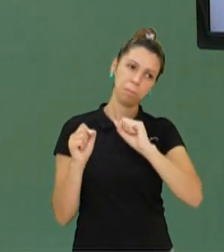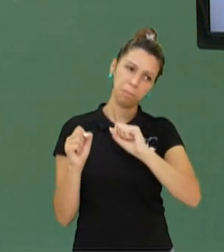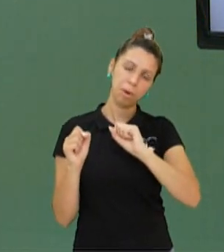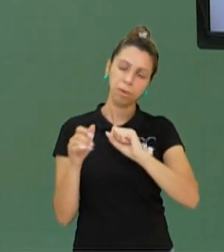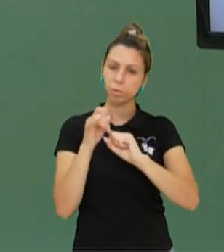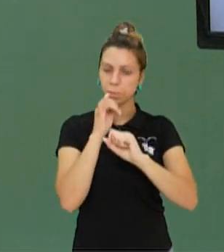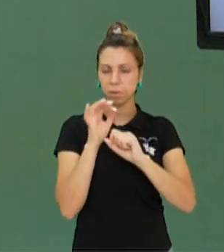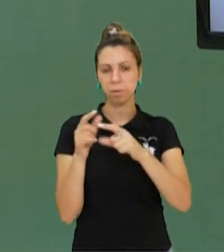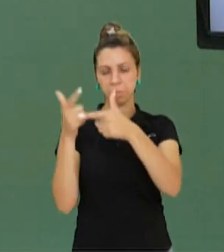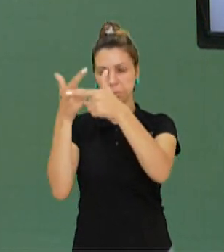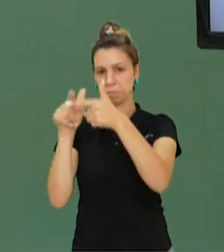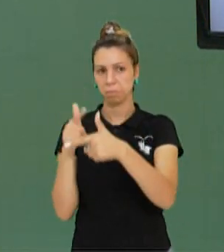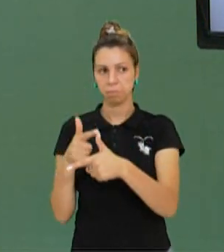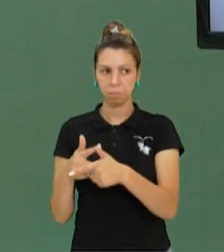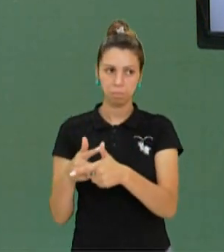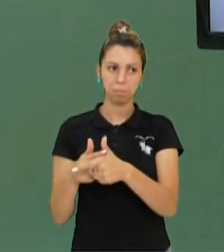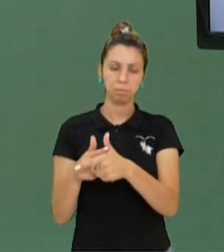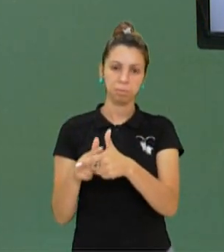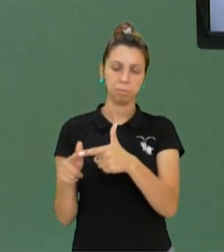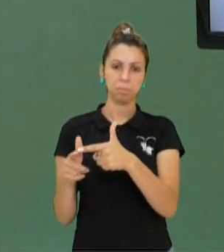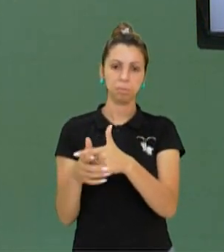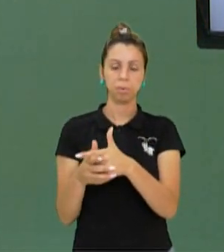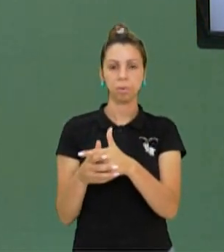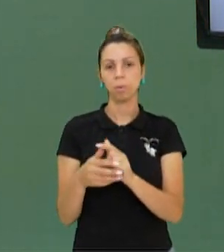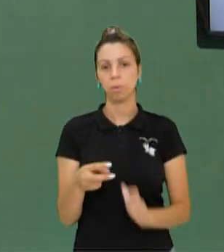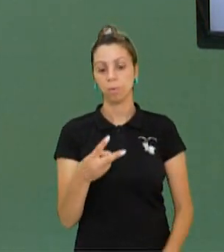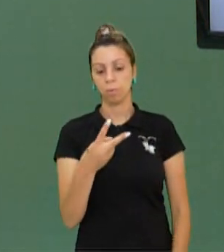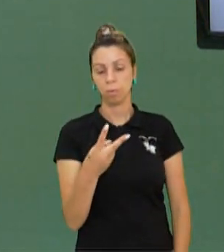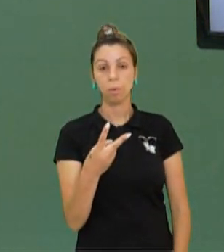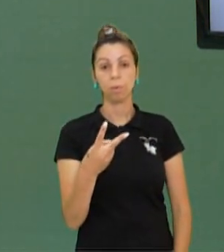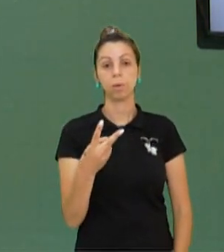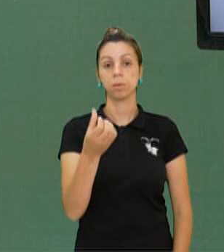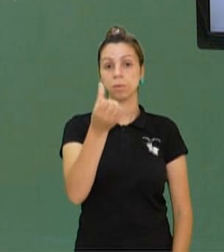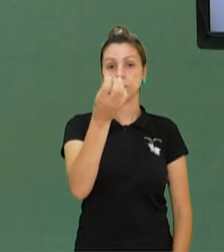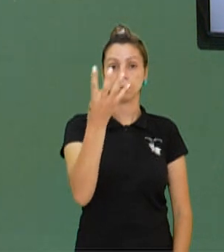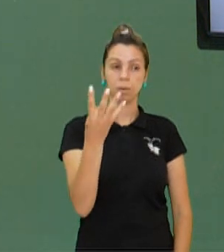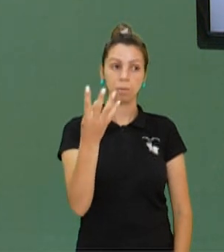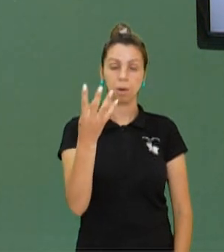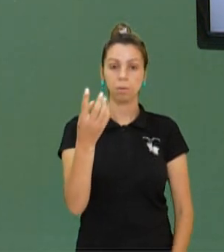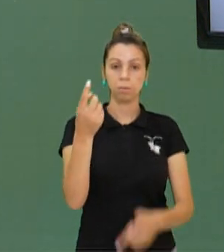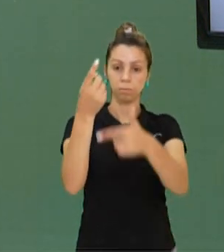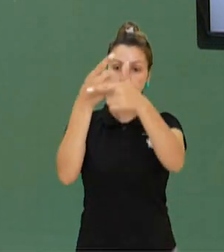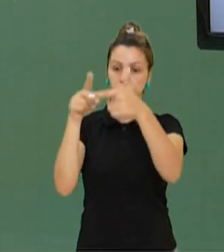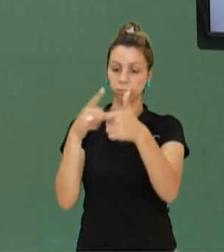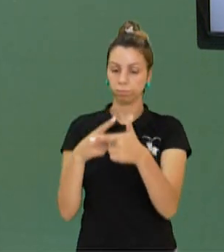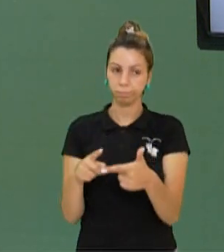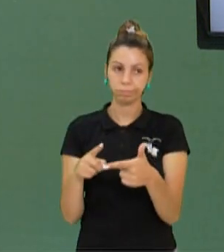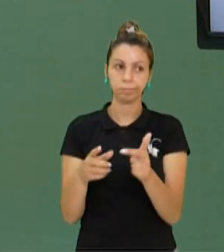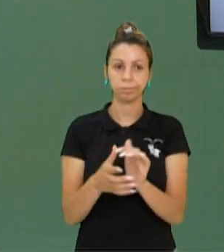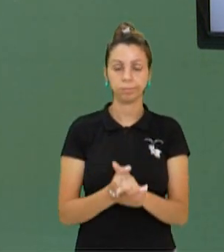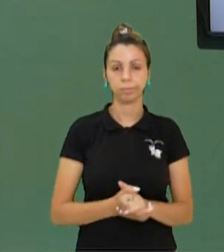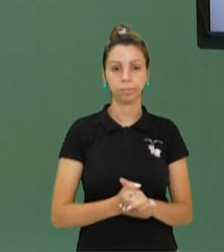posso simplificar aqui, ó, o 2 com o 64, e eu fico com a área do hexágono